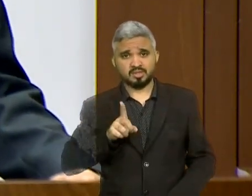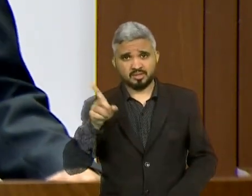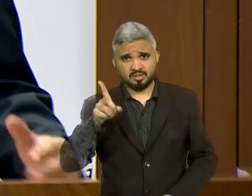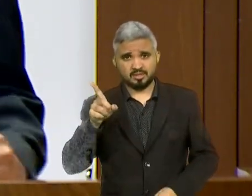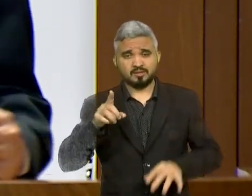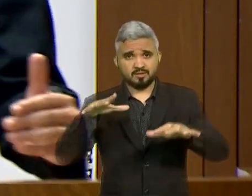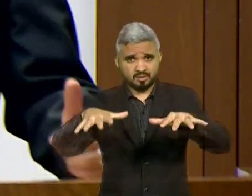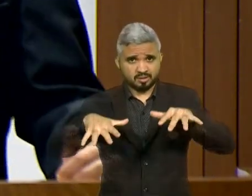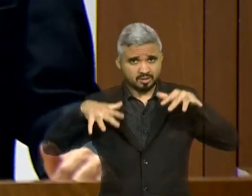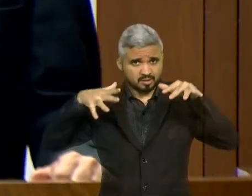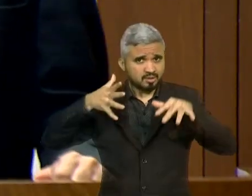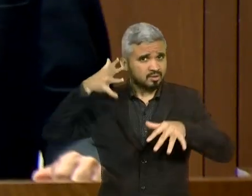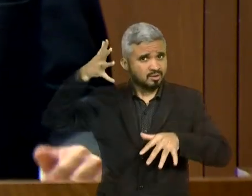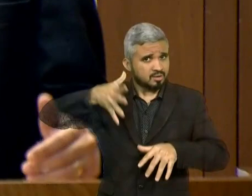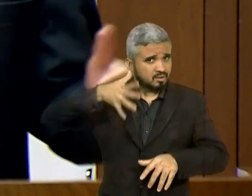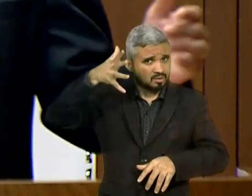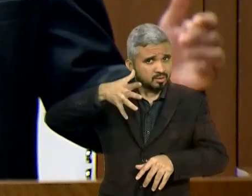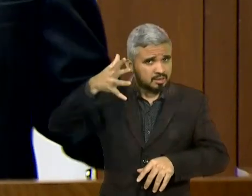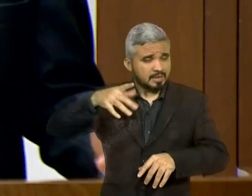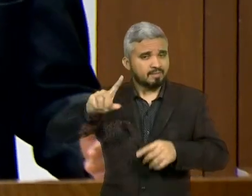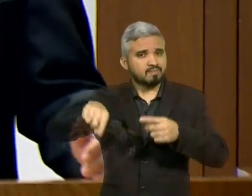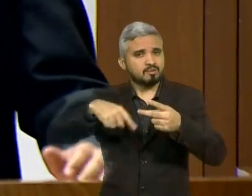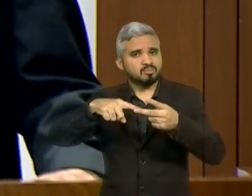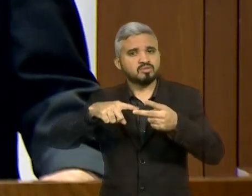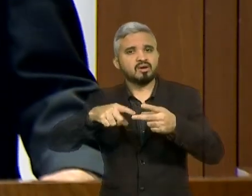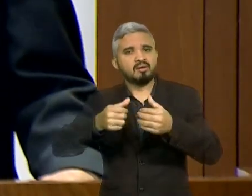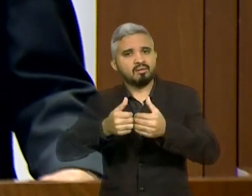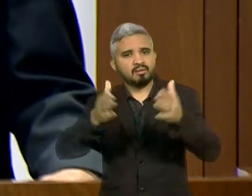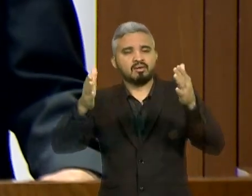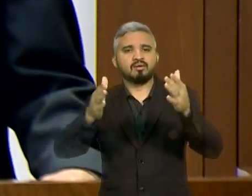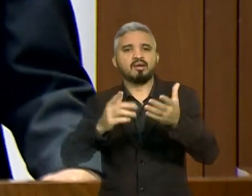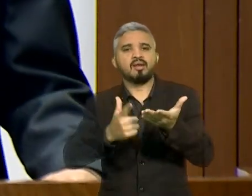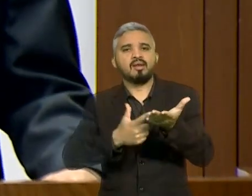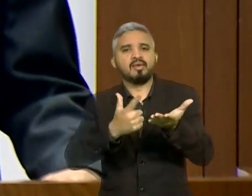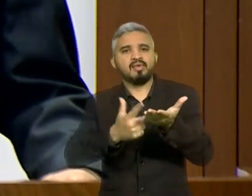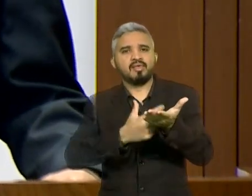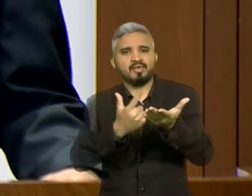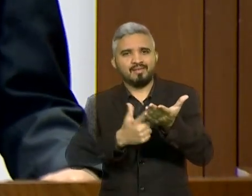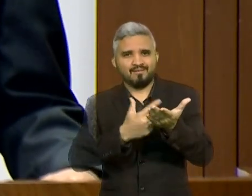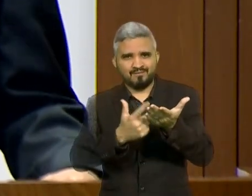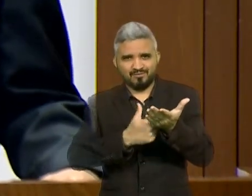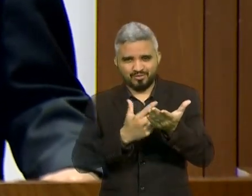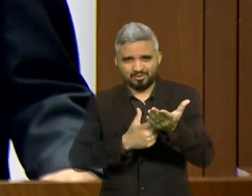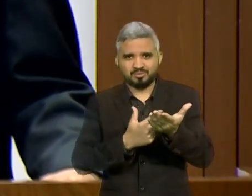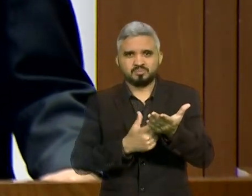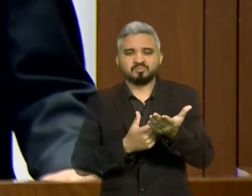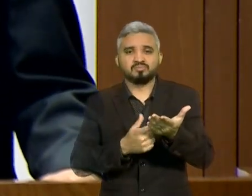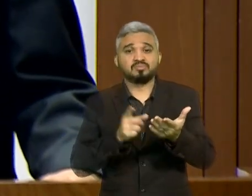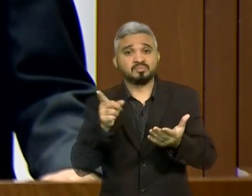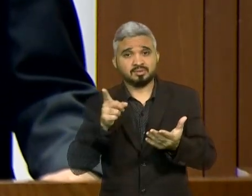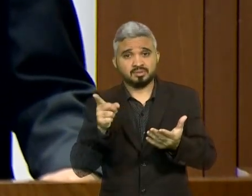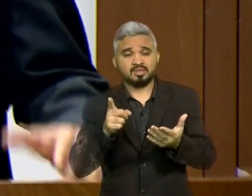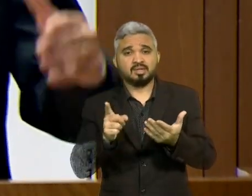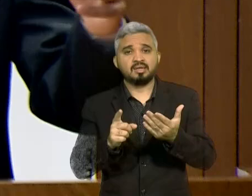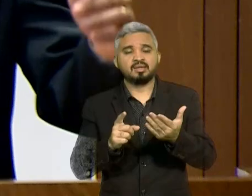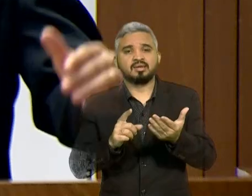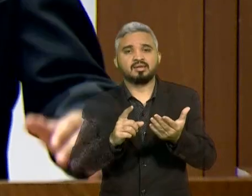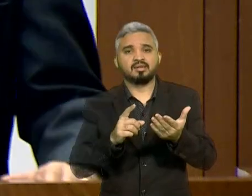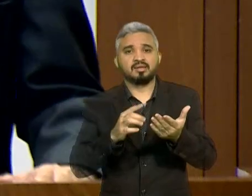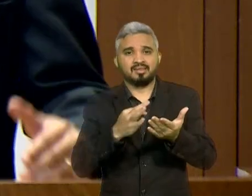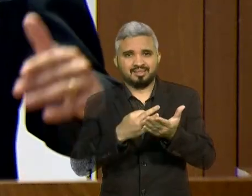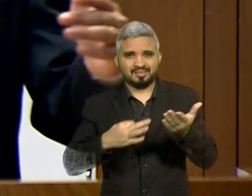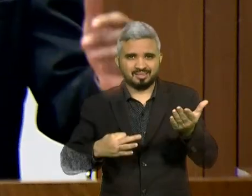no Ministério Público Federal, que é fruto da sua tese de doutorado. Foi considerada a melhor tese de doutorado da